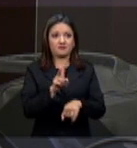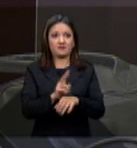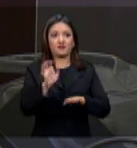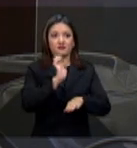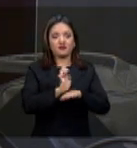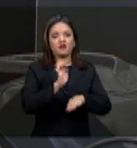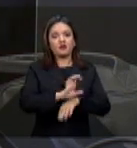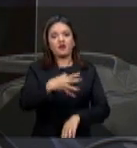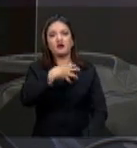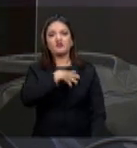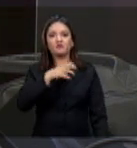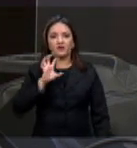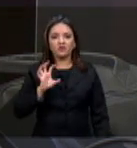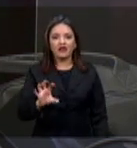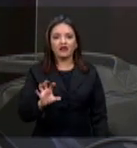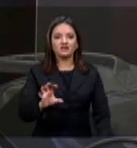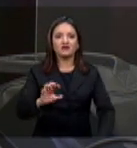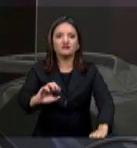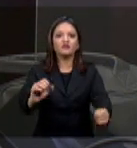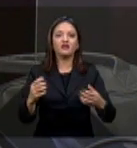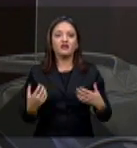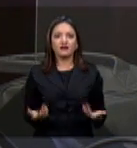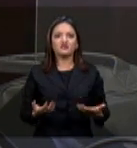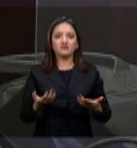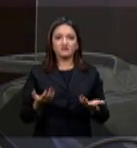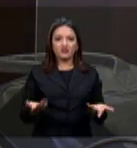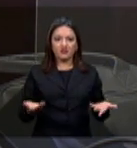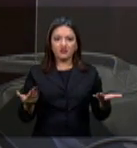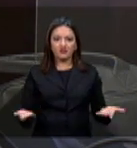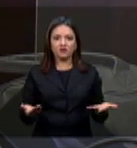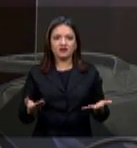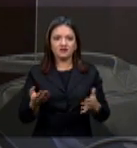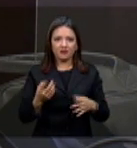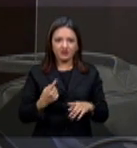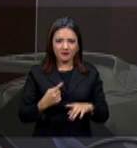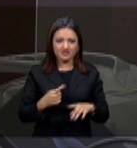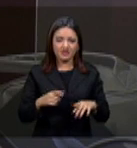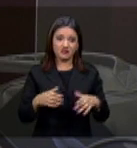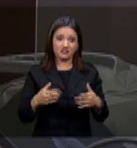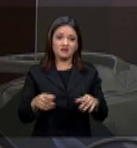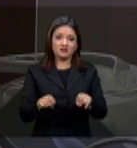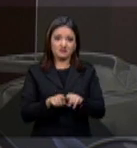temos inúmeros casos de terras ainda pendentes de demarcação.